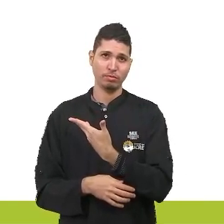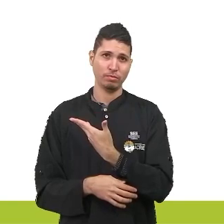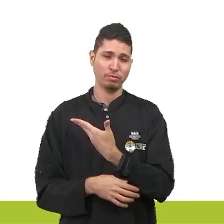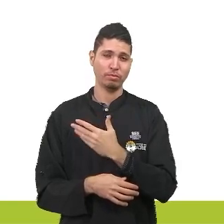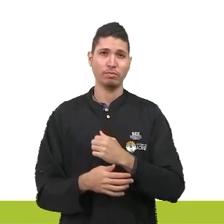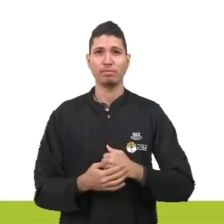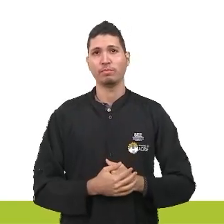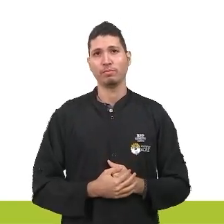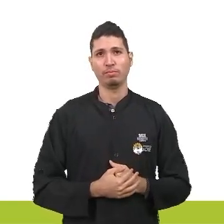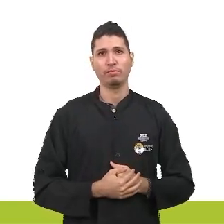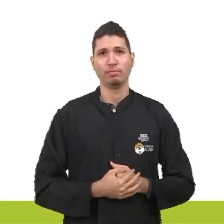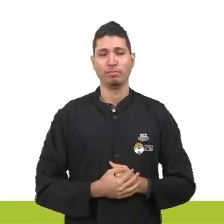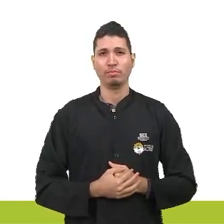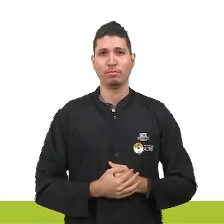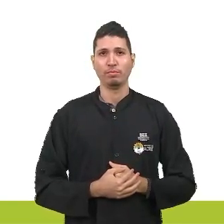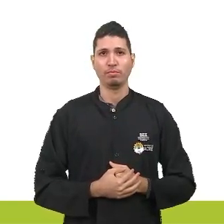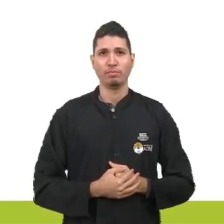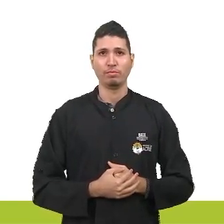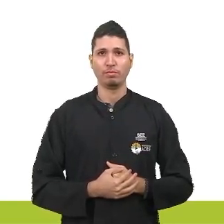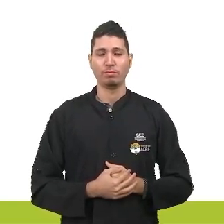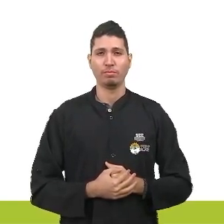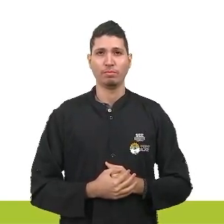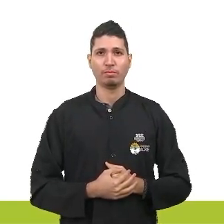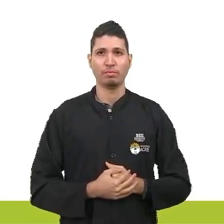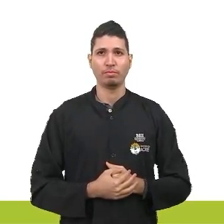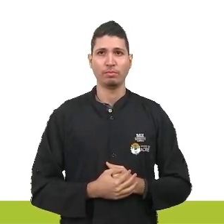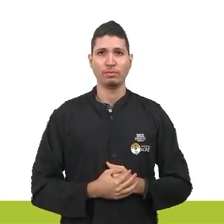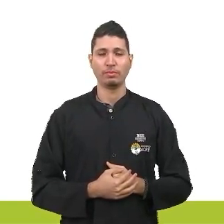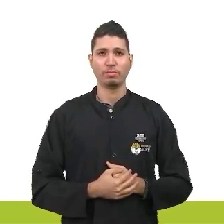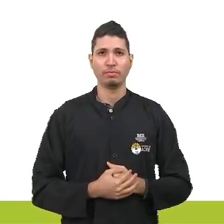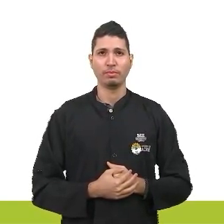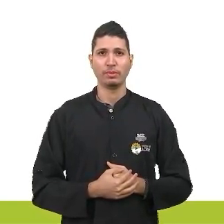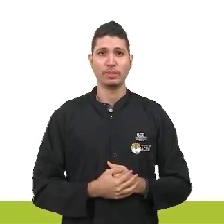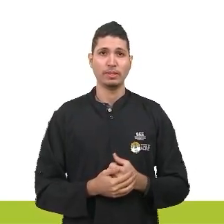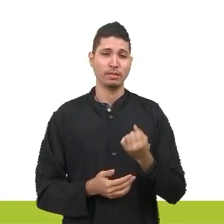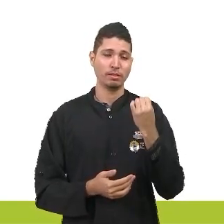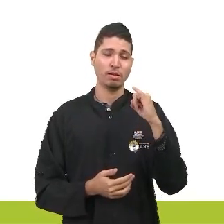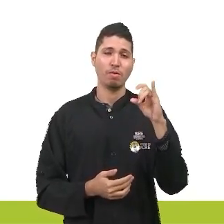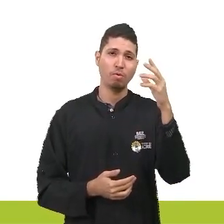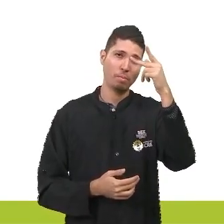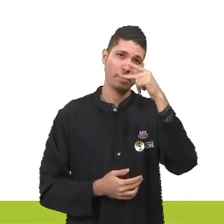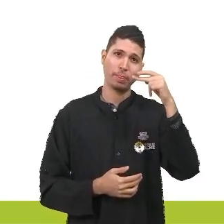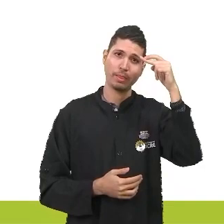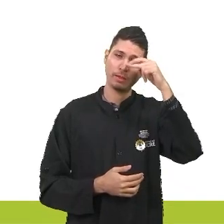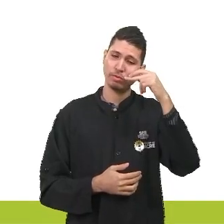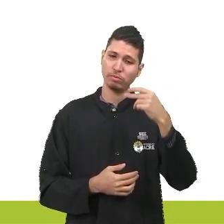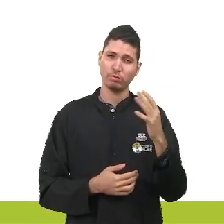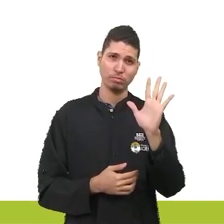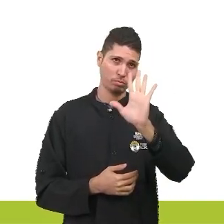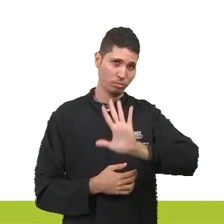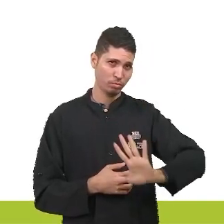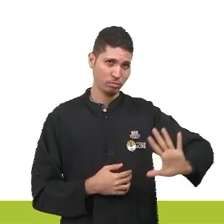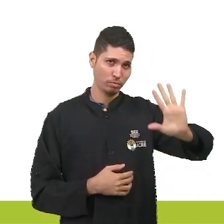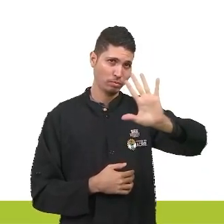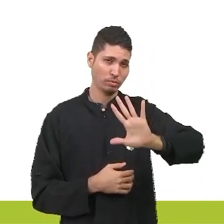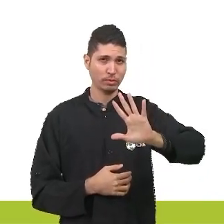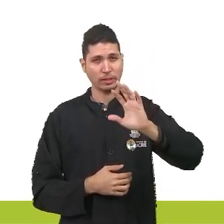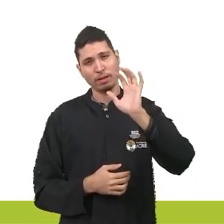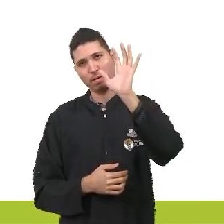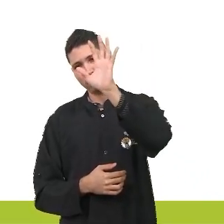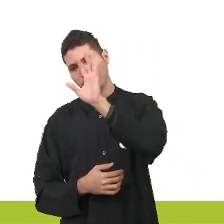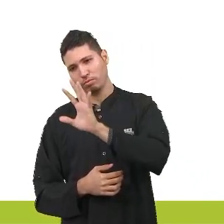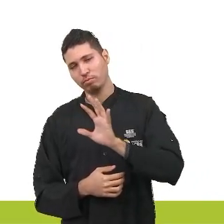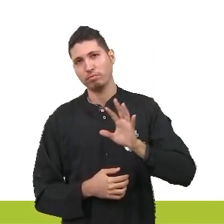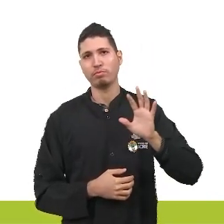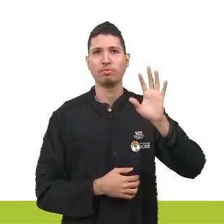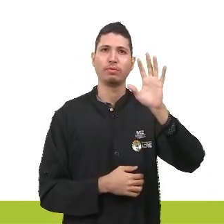Brasil, o Paraná. Quando eu coloco essa projeção para analisar de uma forma geral as regiões, a região